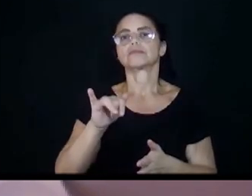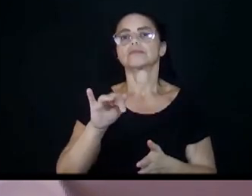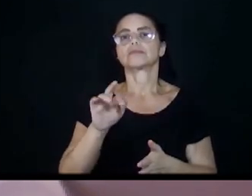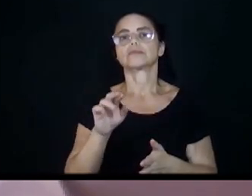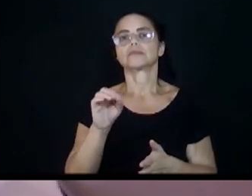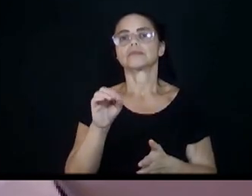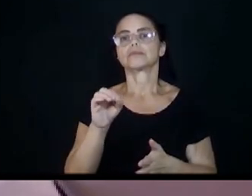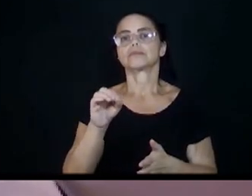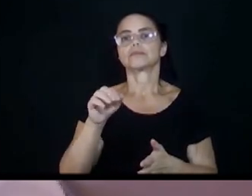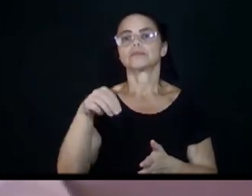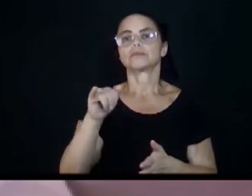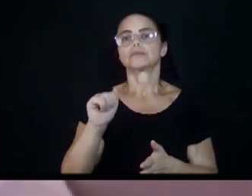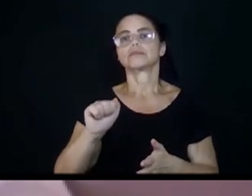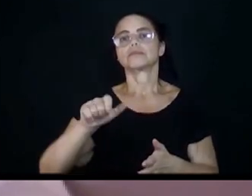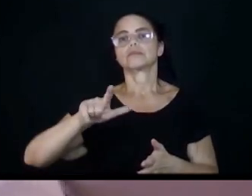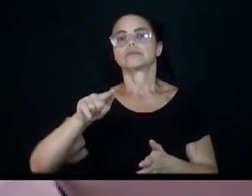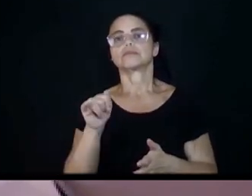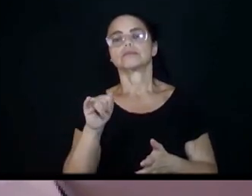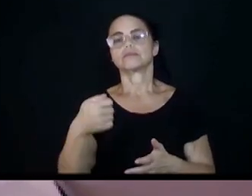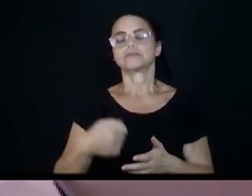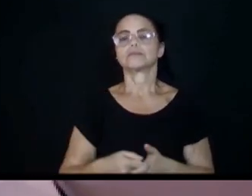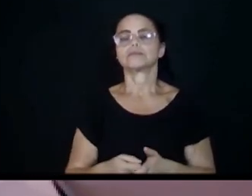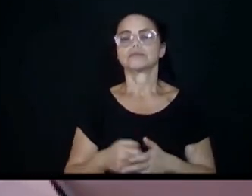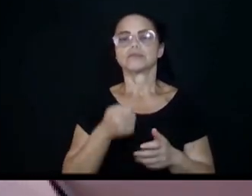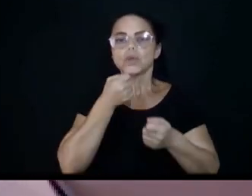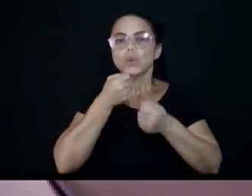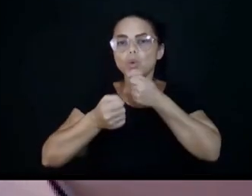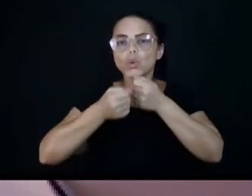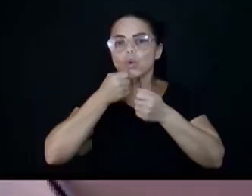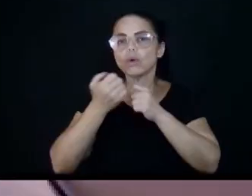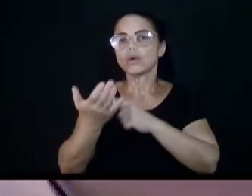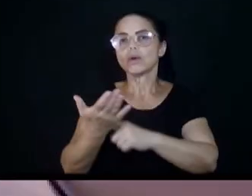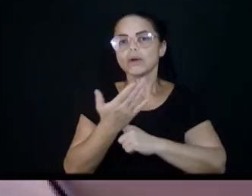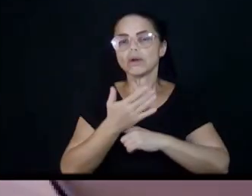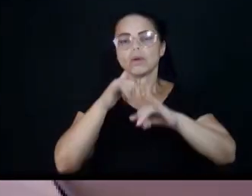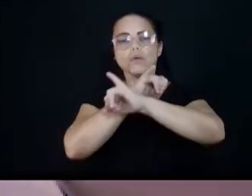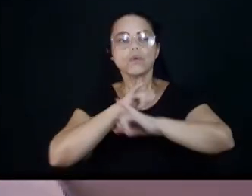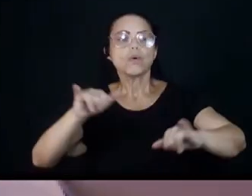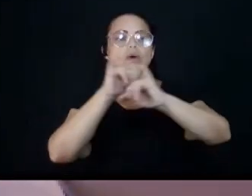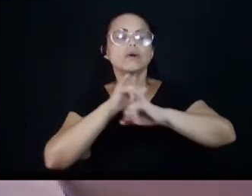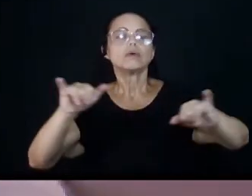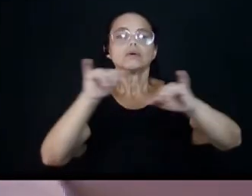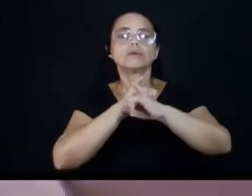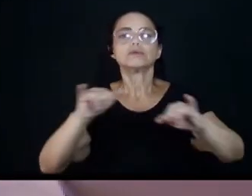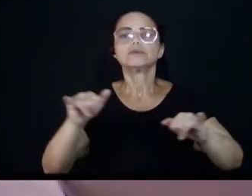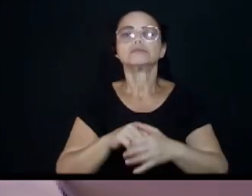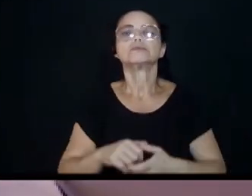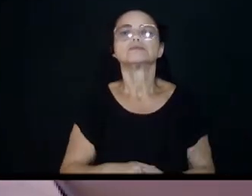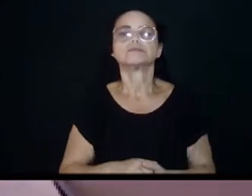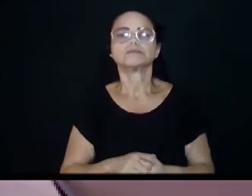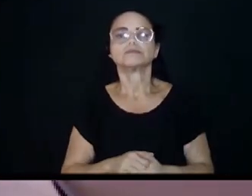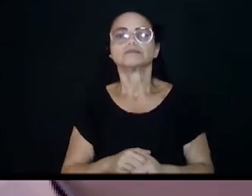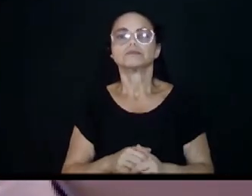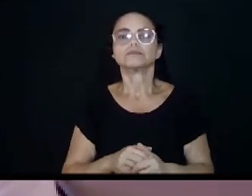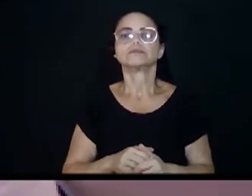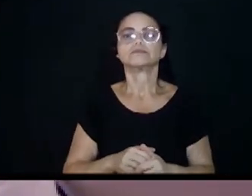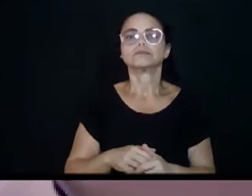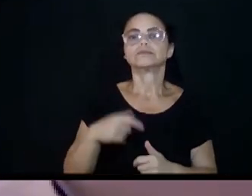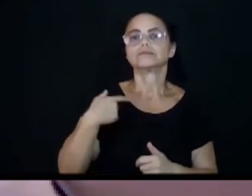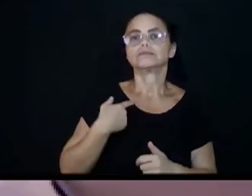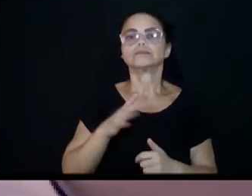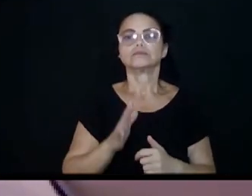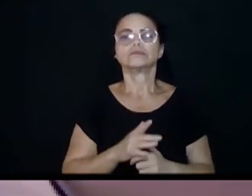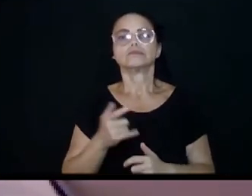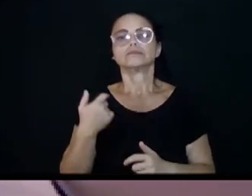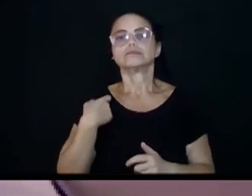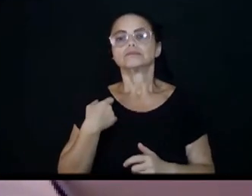imprensa nos ajudando a divulgar o que vem a fibromialgia, e maior número de pacientes que têm